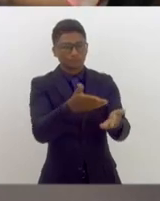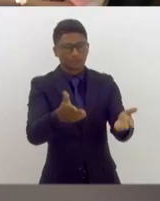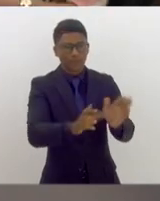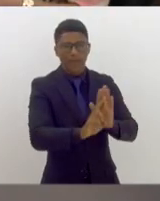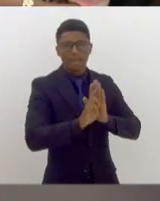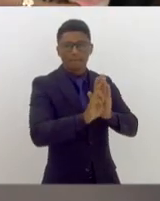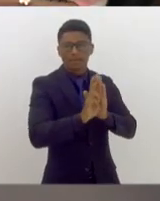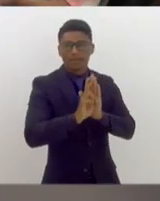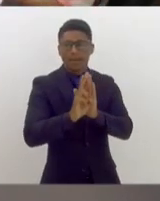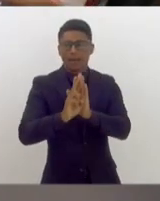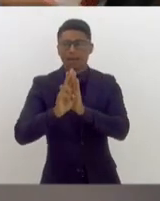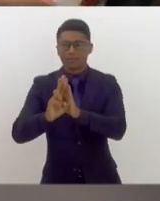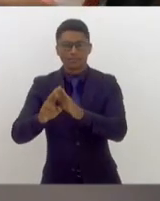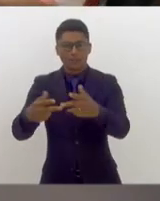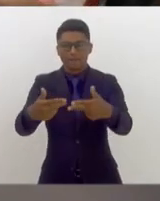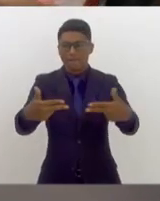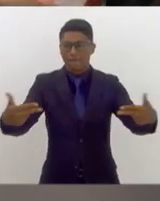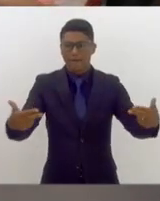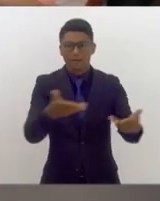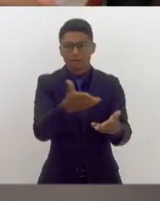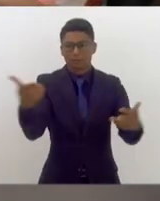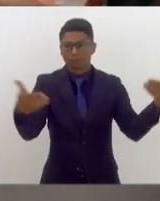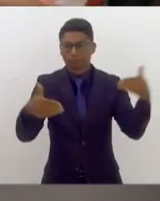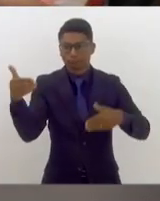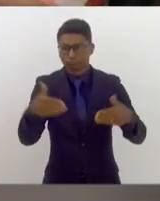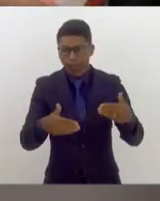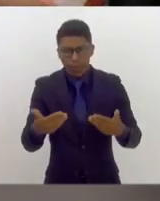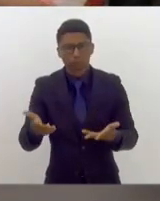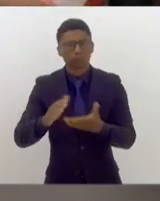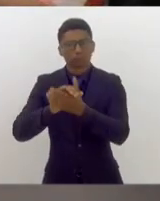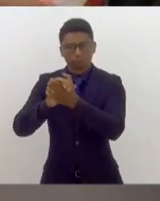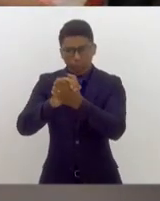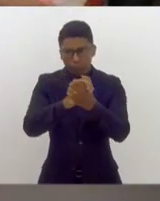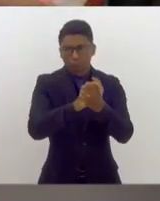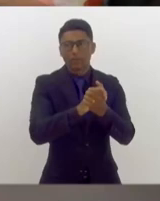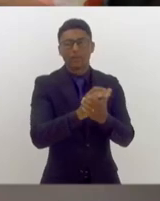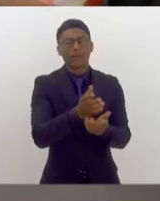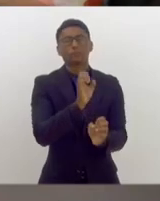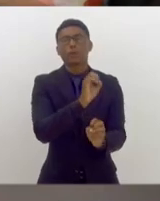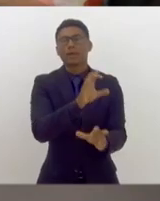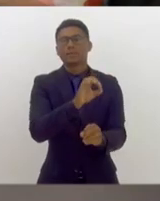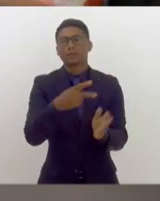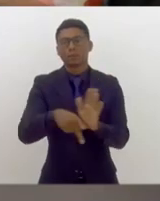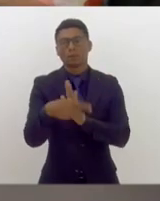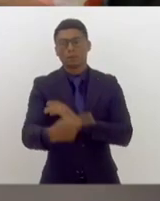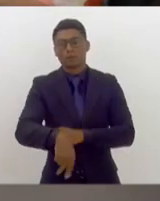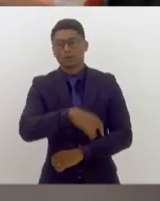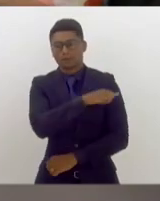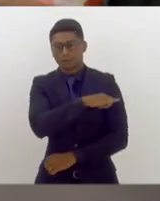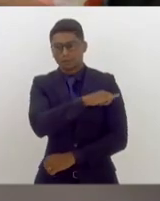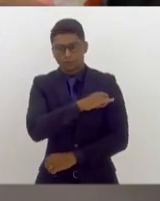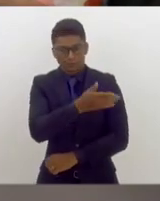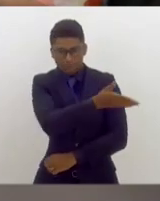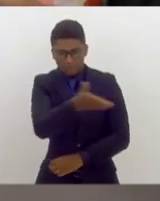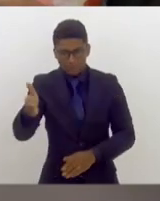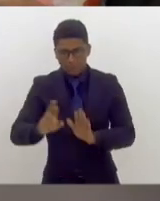e modalidades da educação pública, da educação em geral do Estado do Rio de Janeiro.